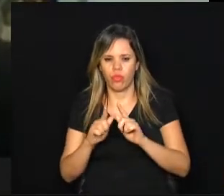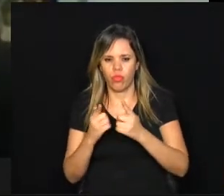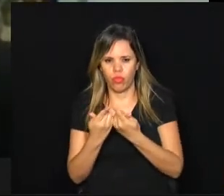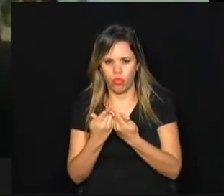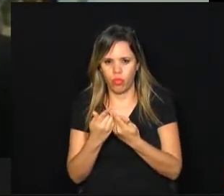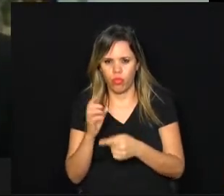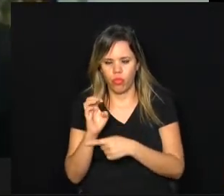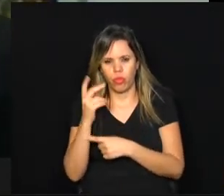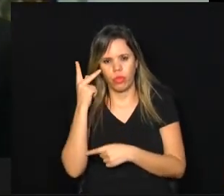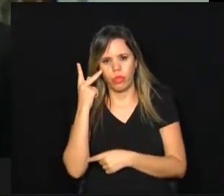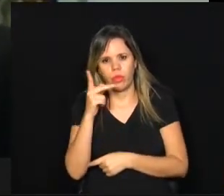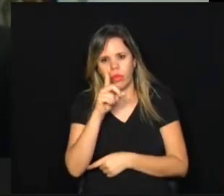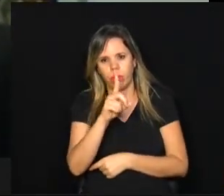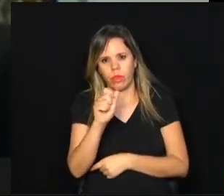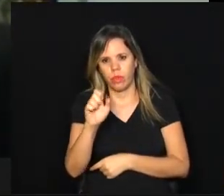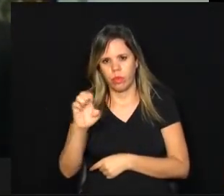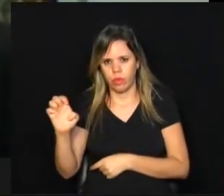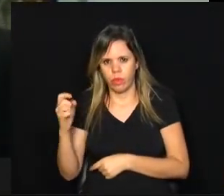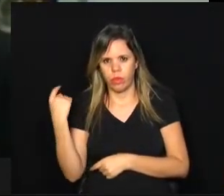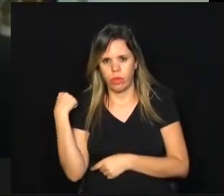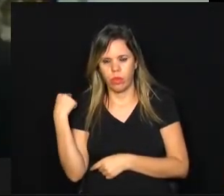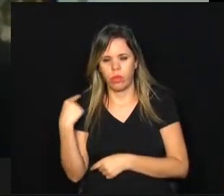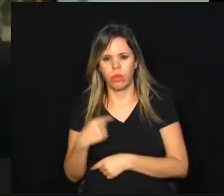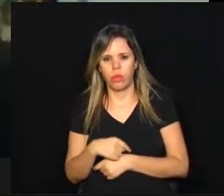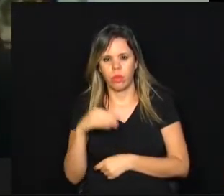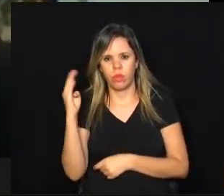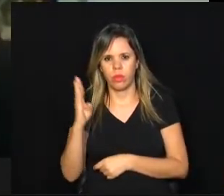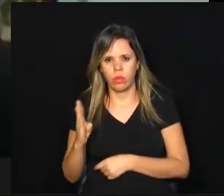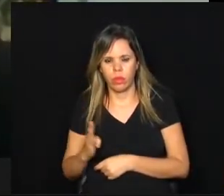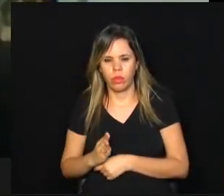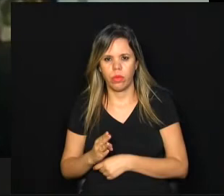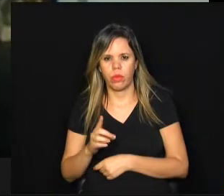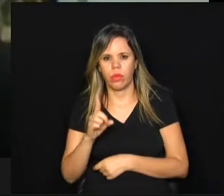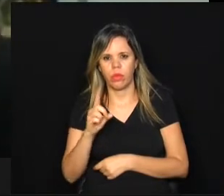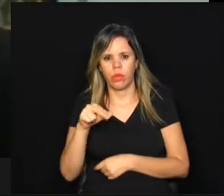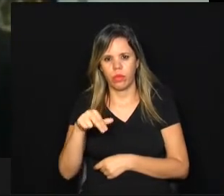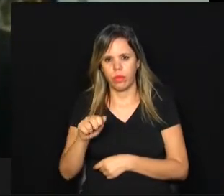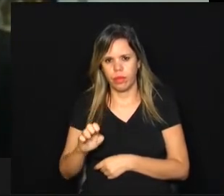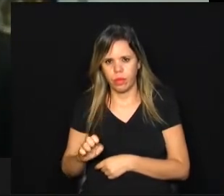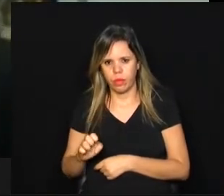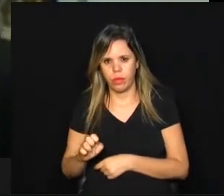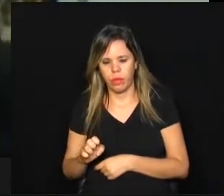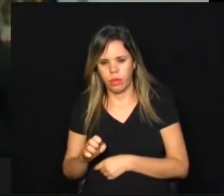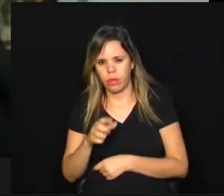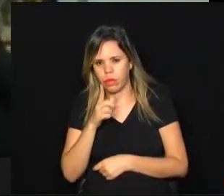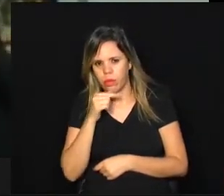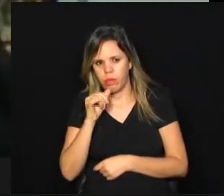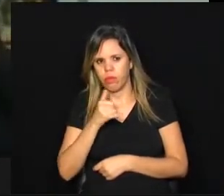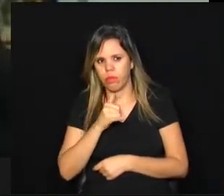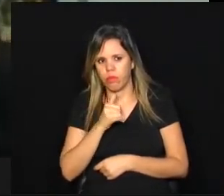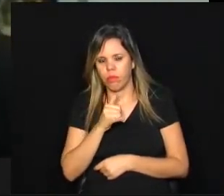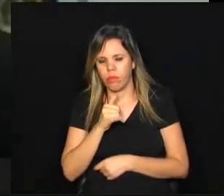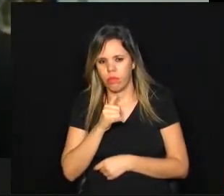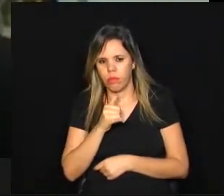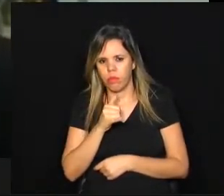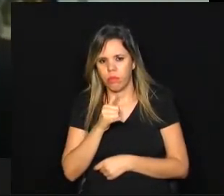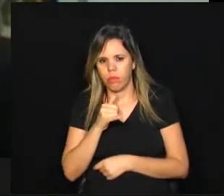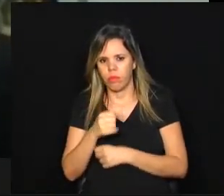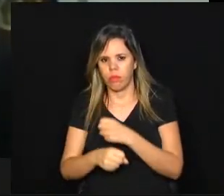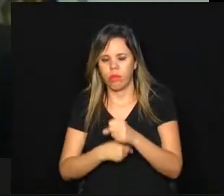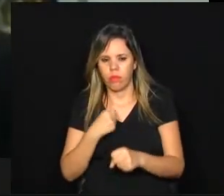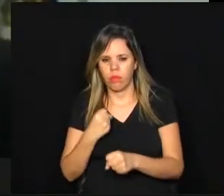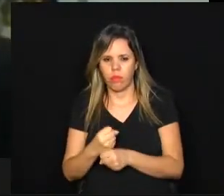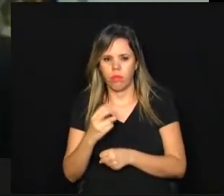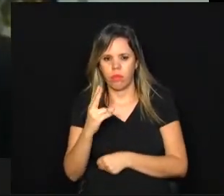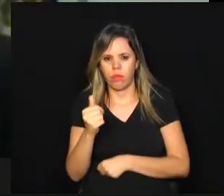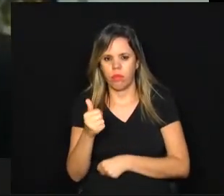Paulo, o DRE, no passado, no Brasil, o DINAI, Departamento Nacional de Águas e Energia Elétrica, que desde o ano 2000 se